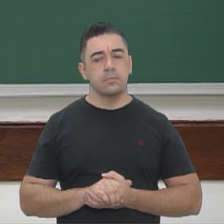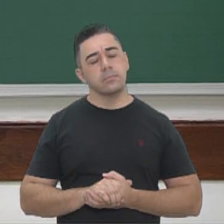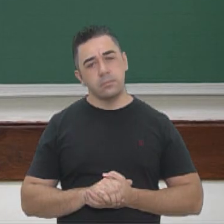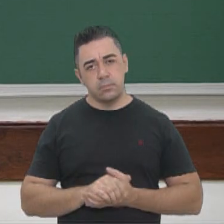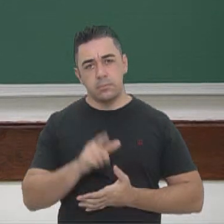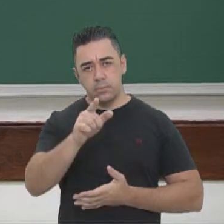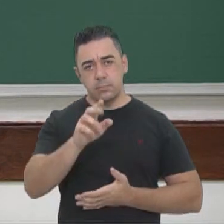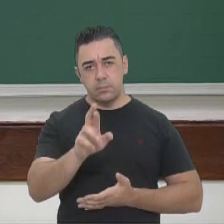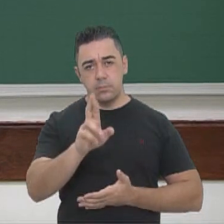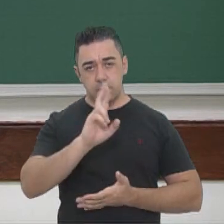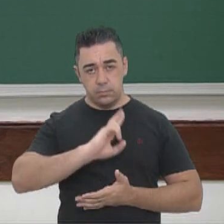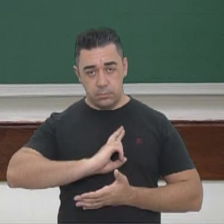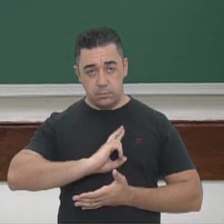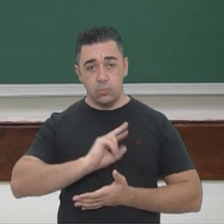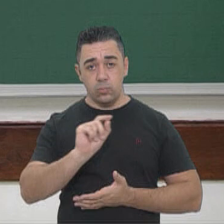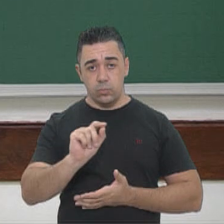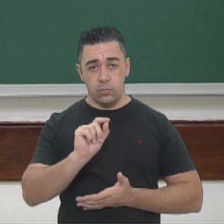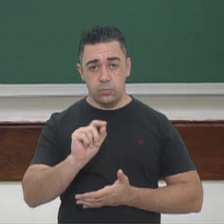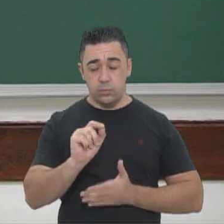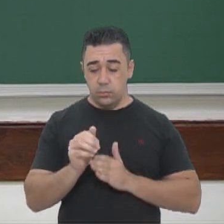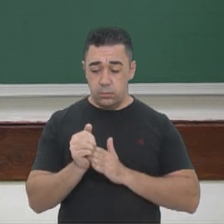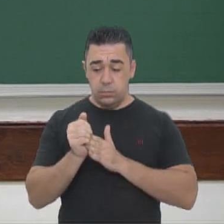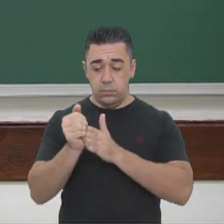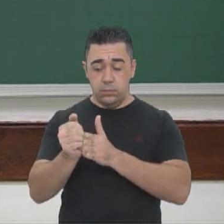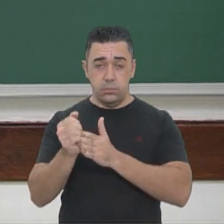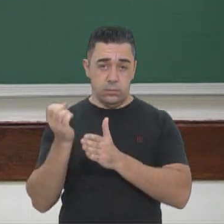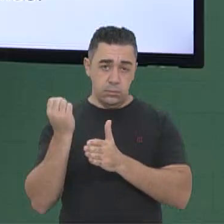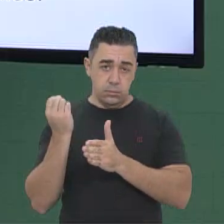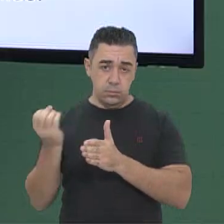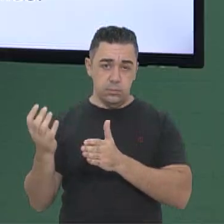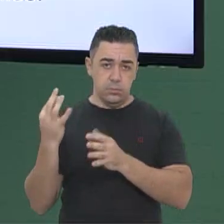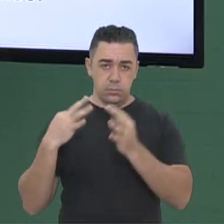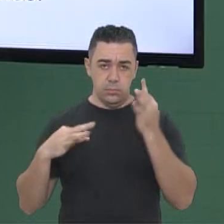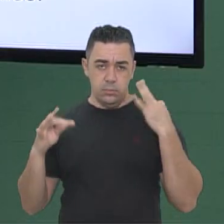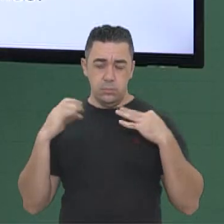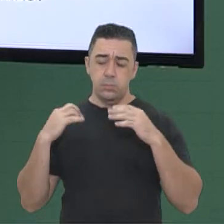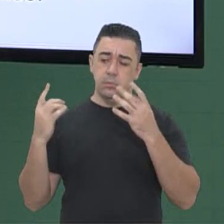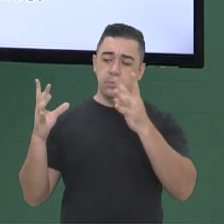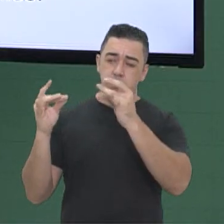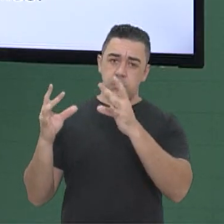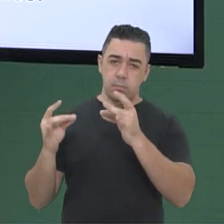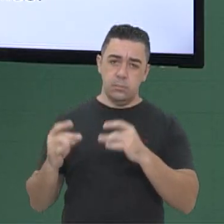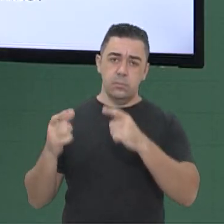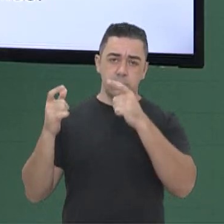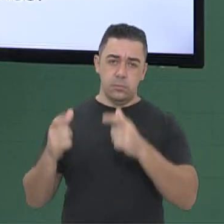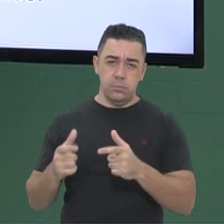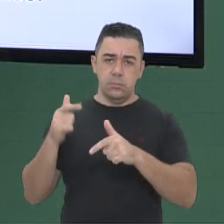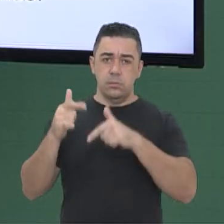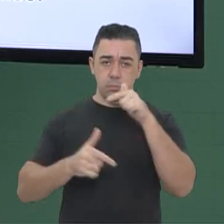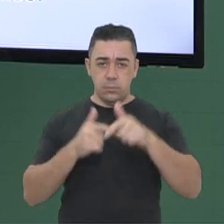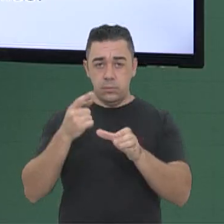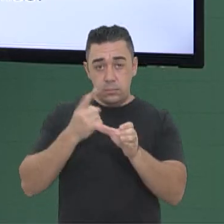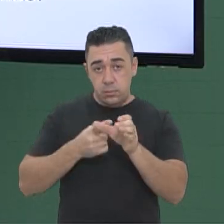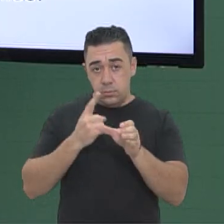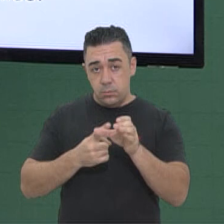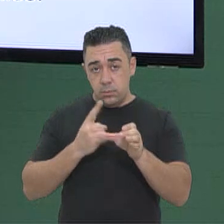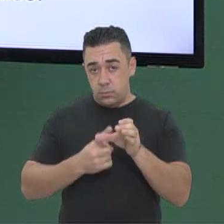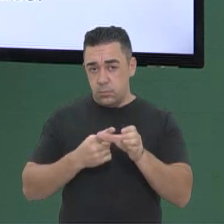Para quem respondeu que la guia turística describe los locales e serviços de la ciudad com